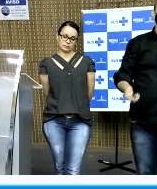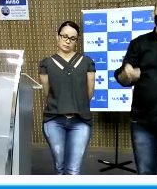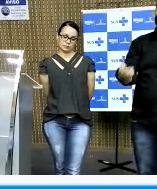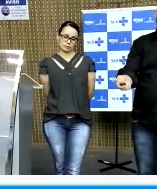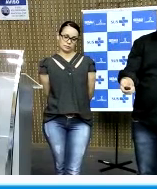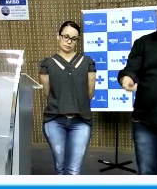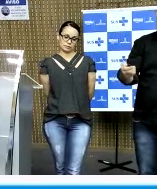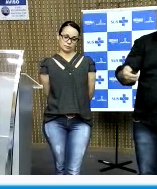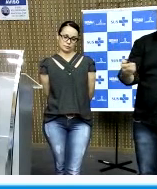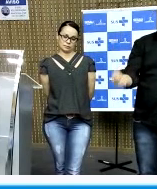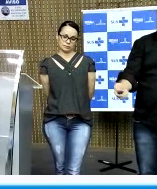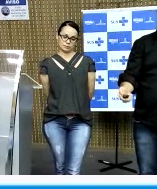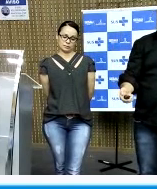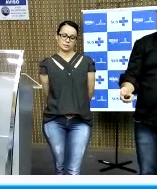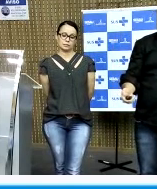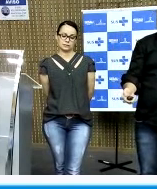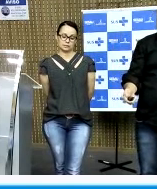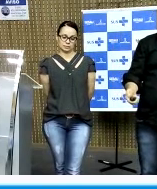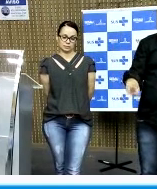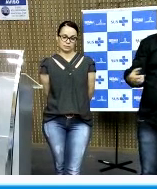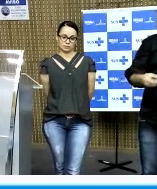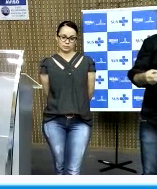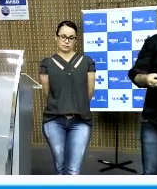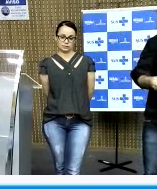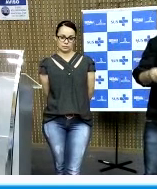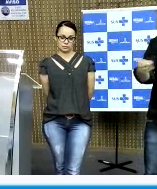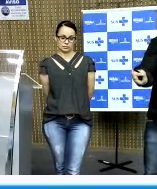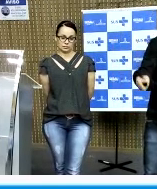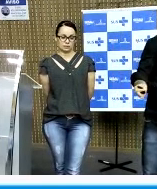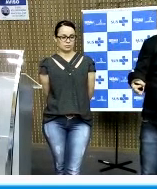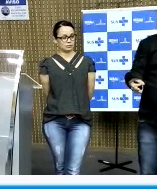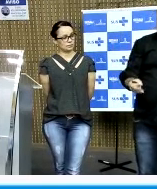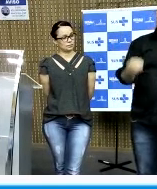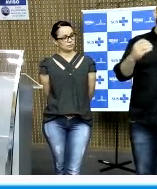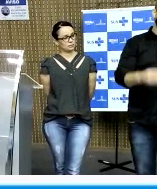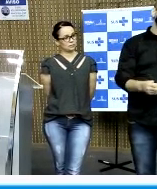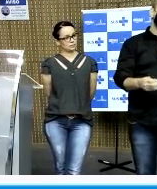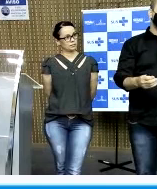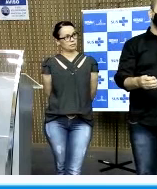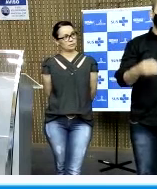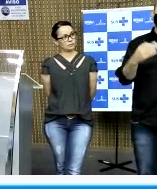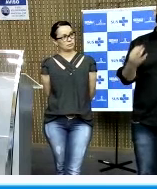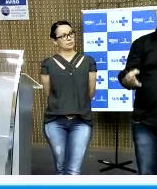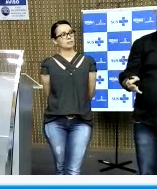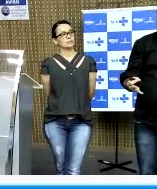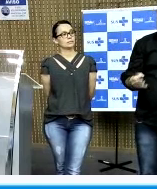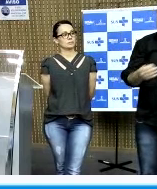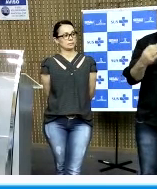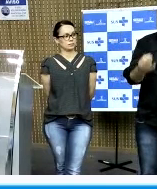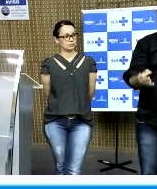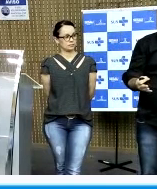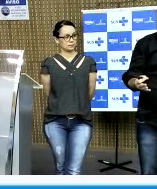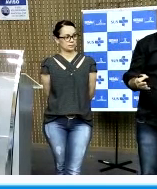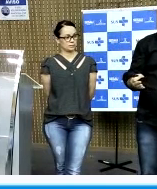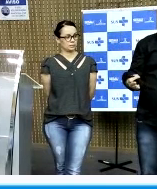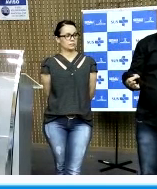tá? Mostrar que a gente ouviu esse paciente. E todo paciente, apesar dos números baixos, quando ele chega na unidade, ele é referenciado. Nós não